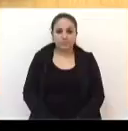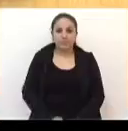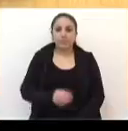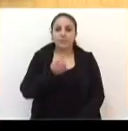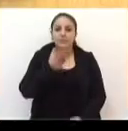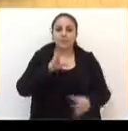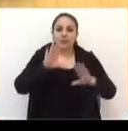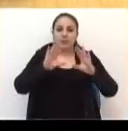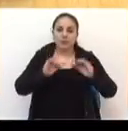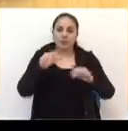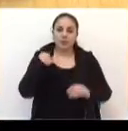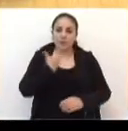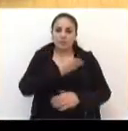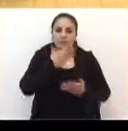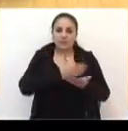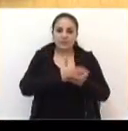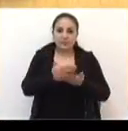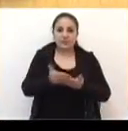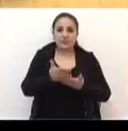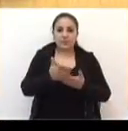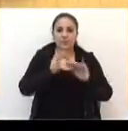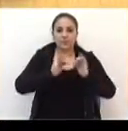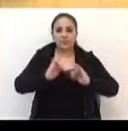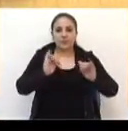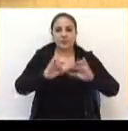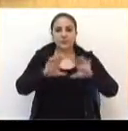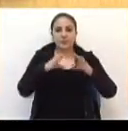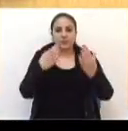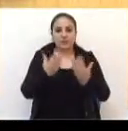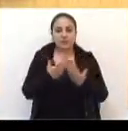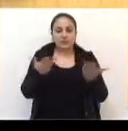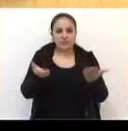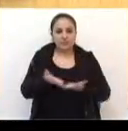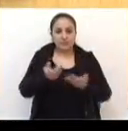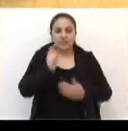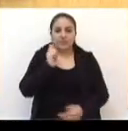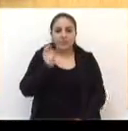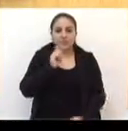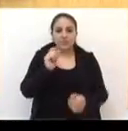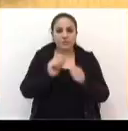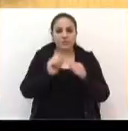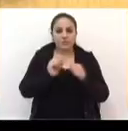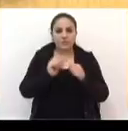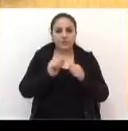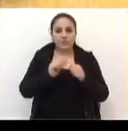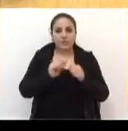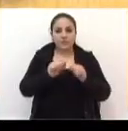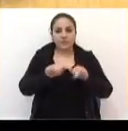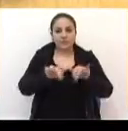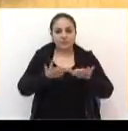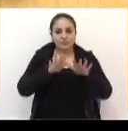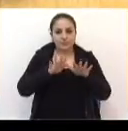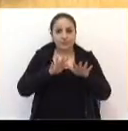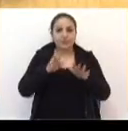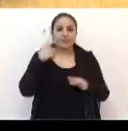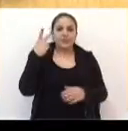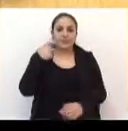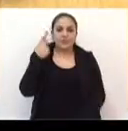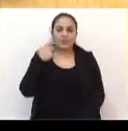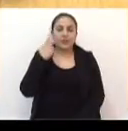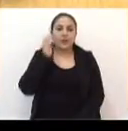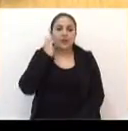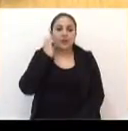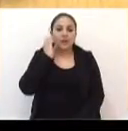Boa noite, nós iniciamos o Jornal da Câmara de hoje com a reportagem produzida durante o grande expediente da vereadora